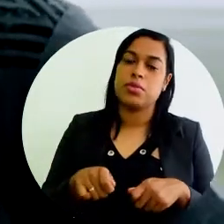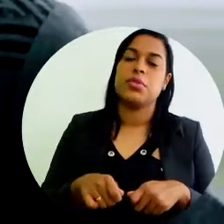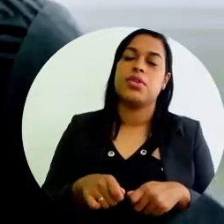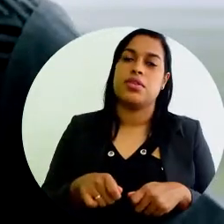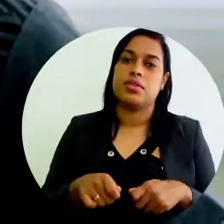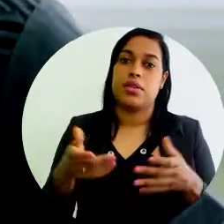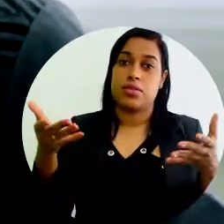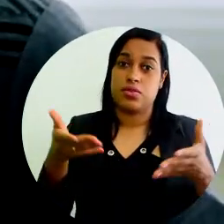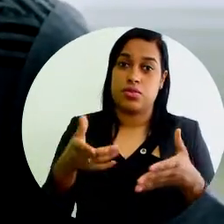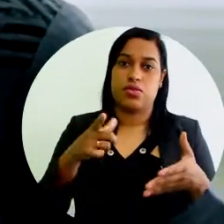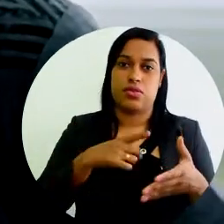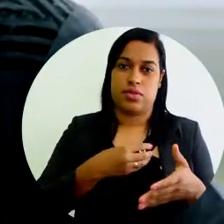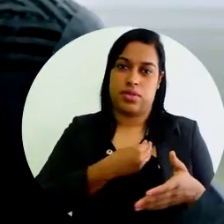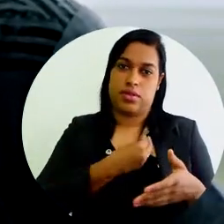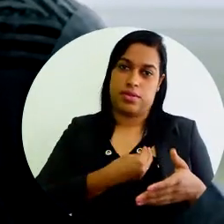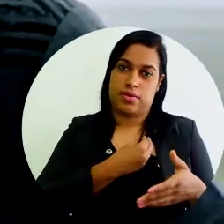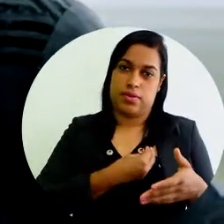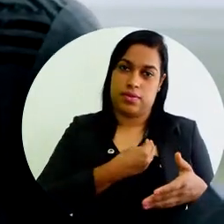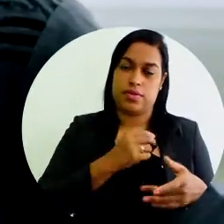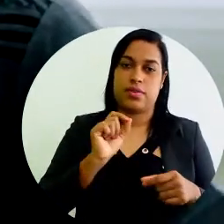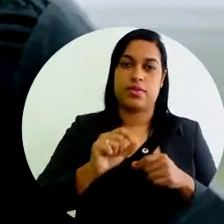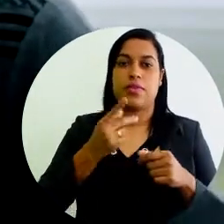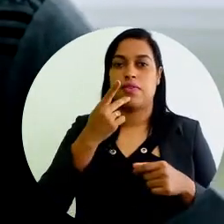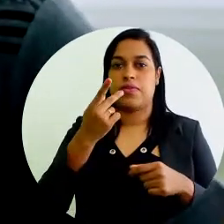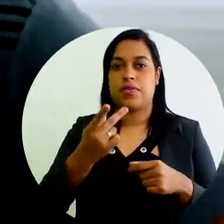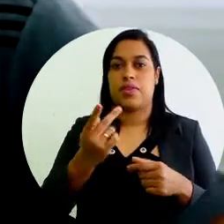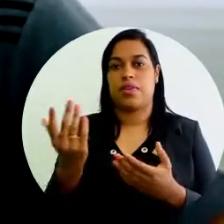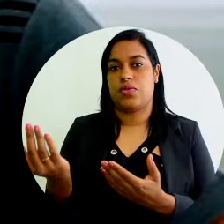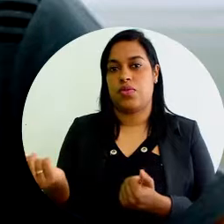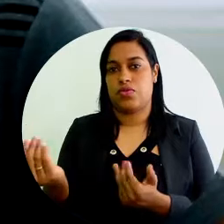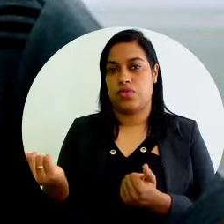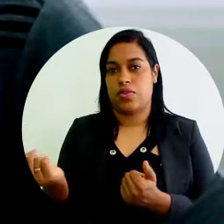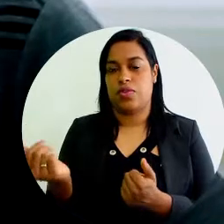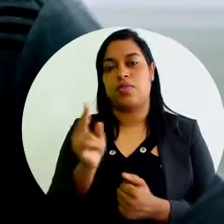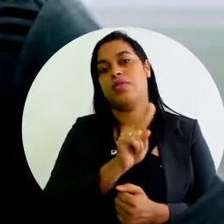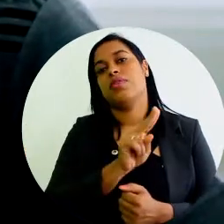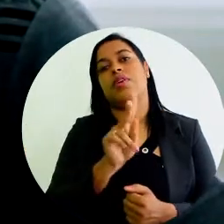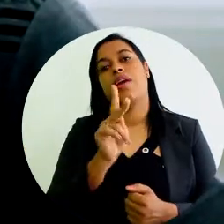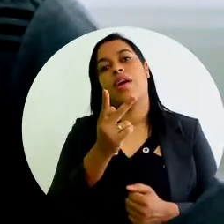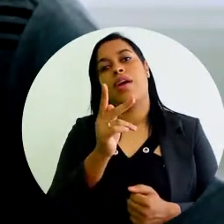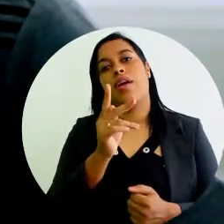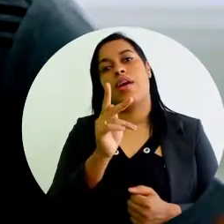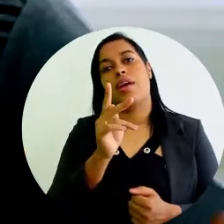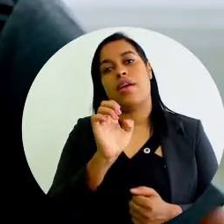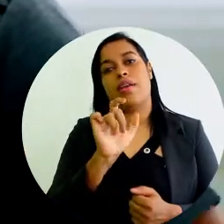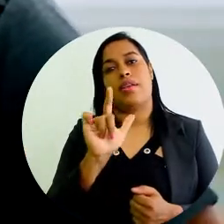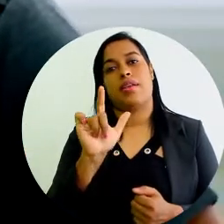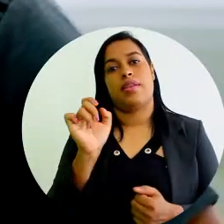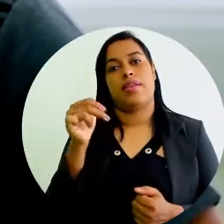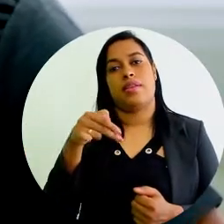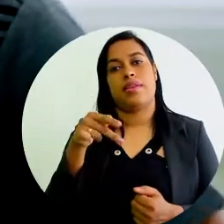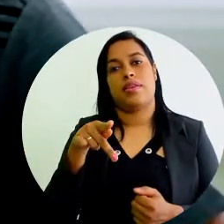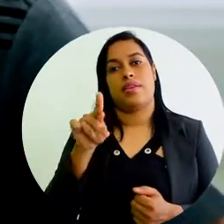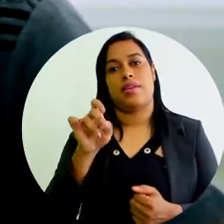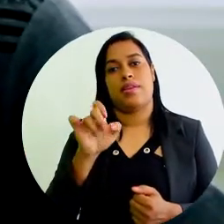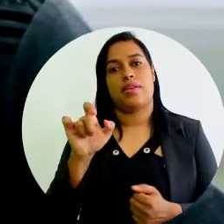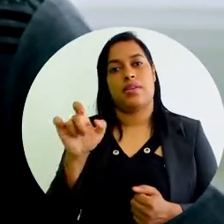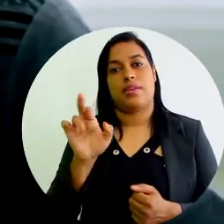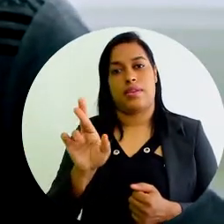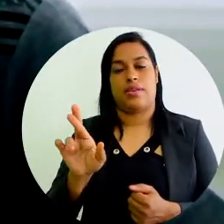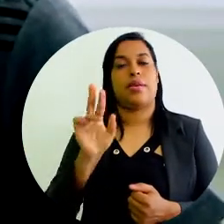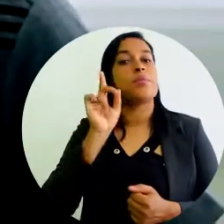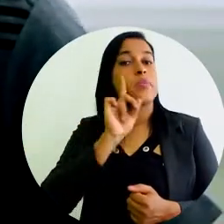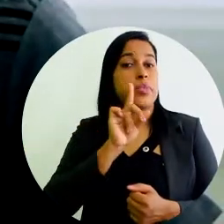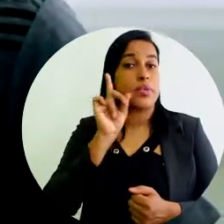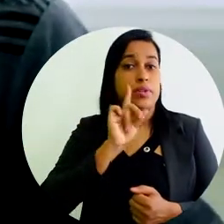outras possibilidades que não são tão comuns na nossa vivência, eu quero falar de uma jovem chamada Helen